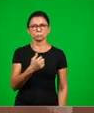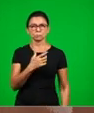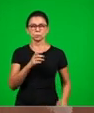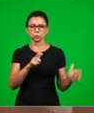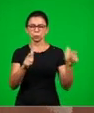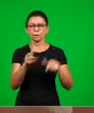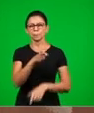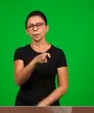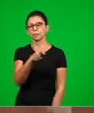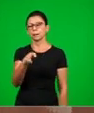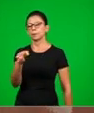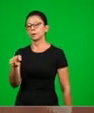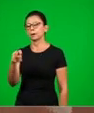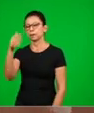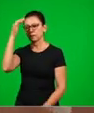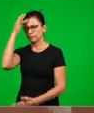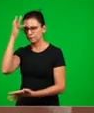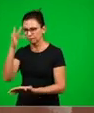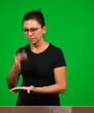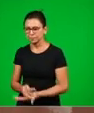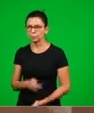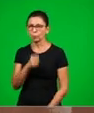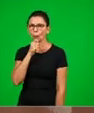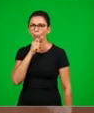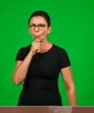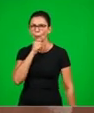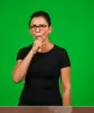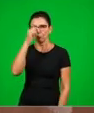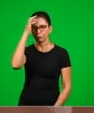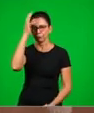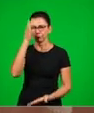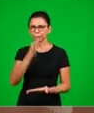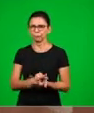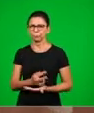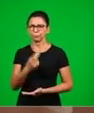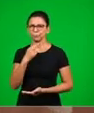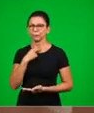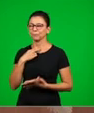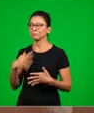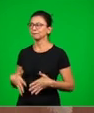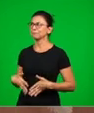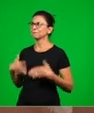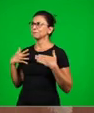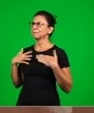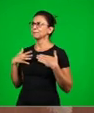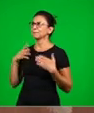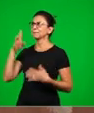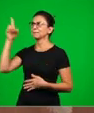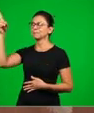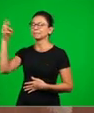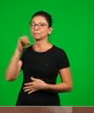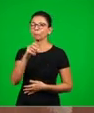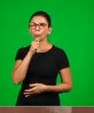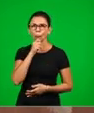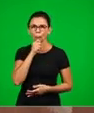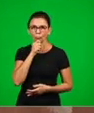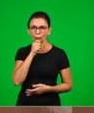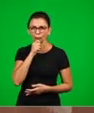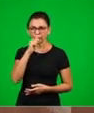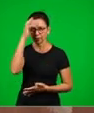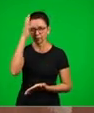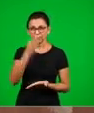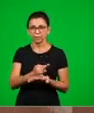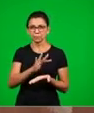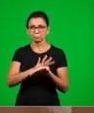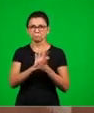ali, porque sem fé é impossível agradar a Deus. Sem fé, você vai ser destruído. Então, você